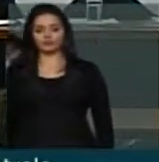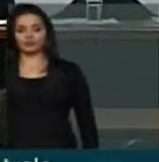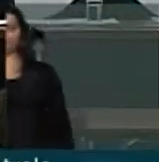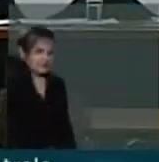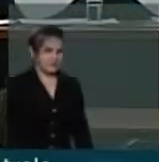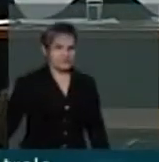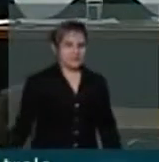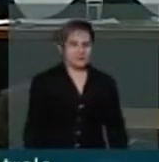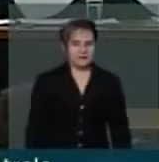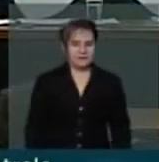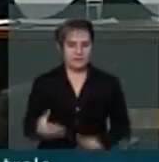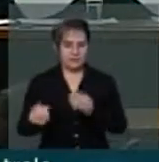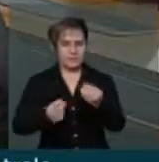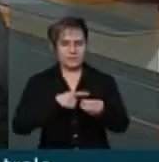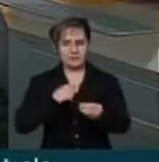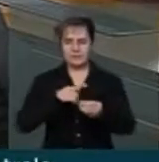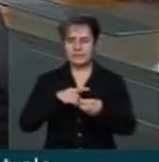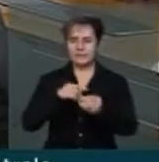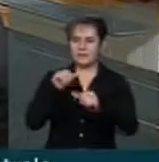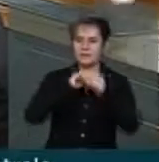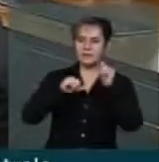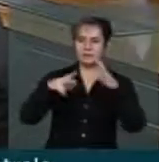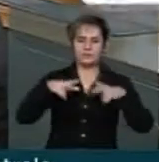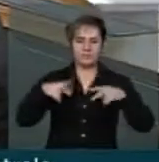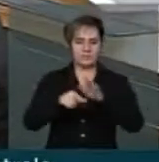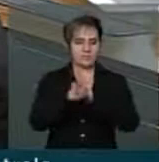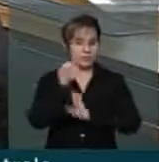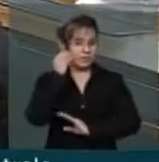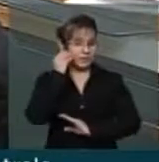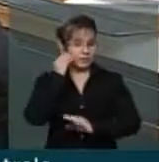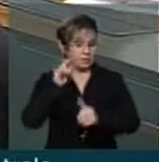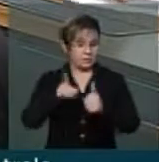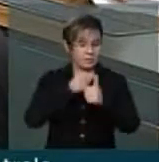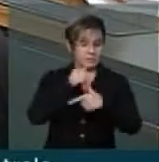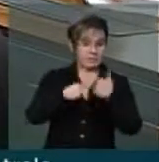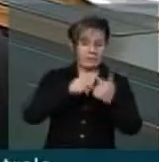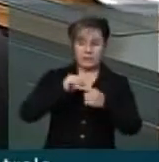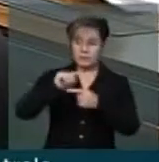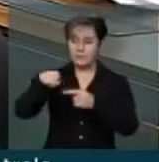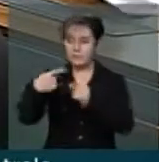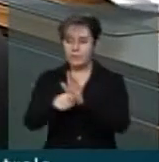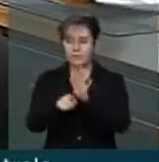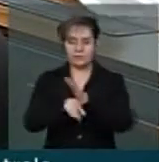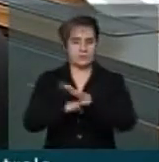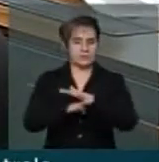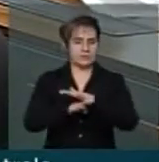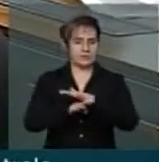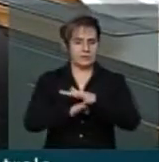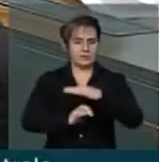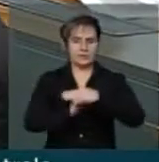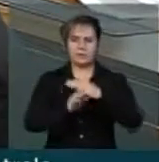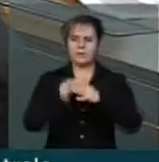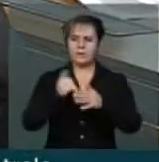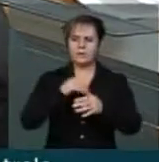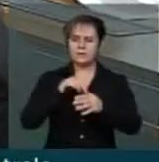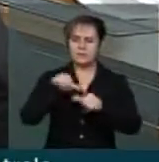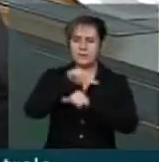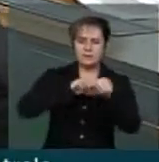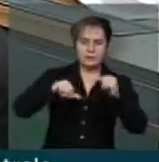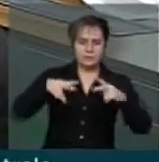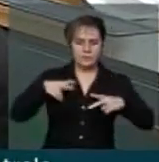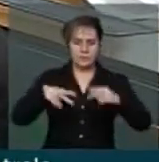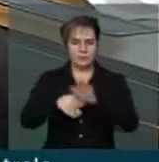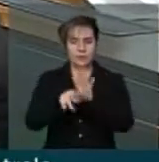primeiro se leiloou as licenças, depois se vendeu às companhias estatais. Quando se privatizou a telefonia fixa, primeiro